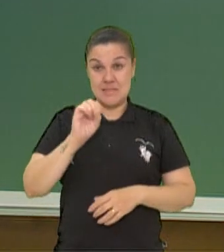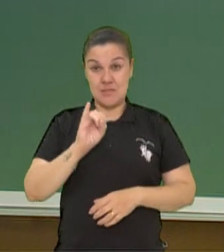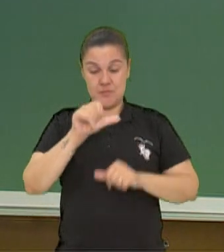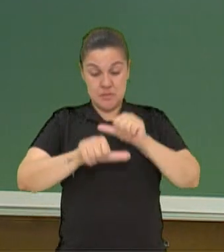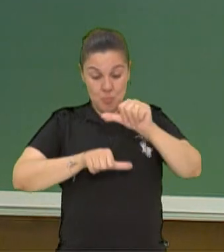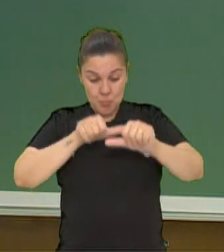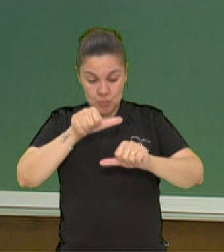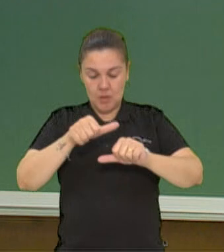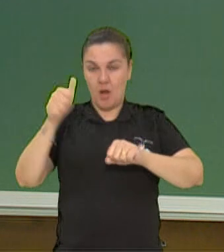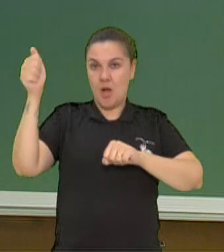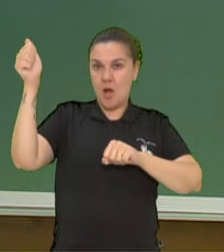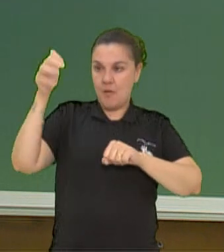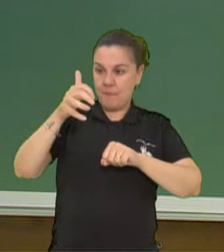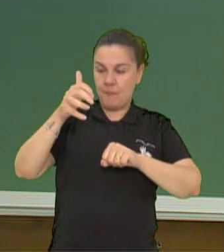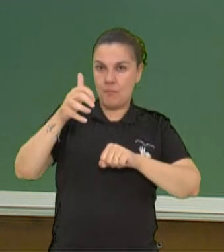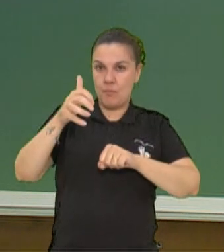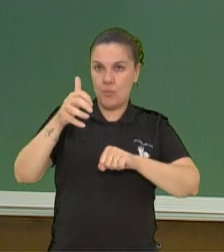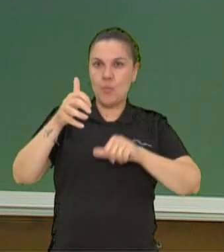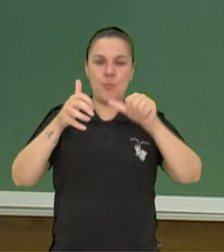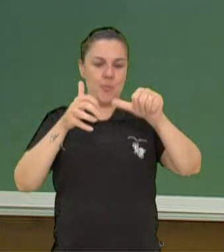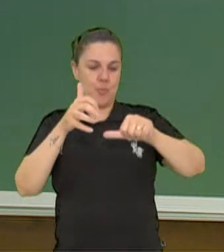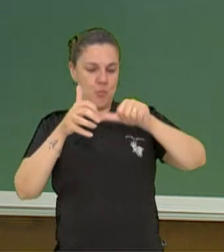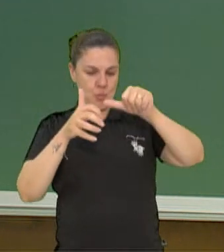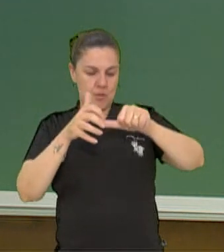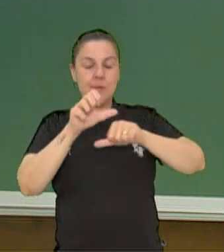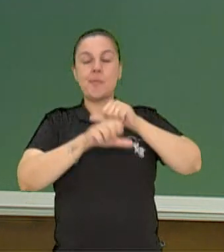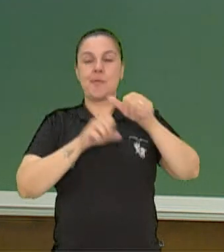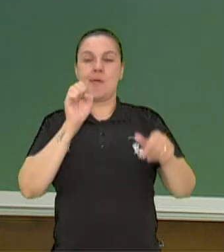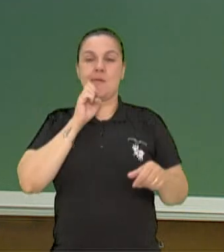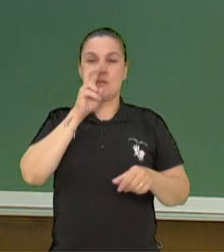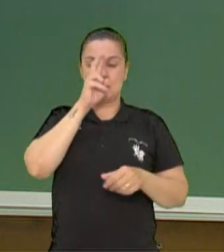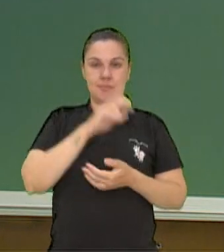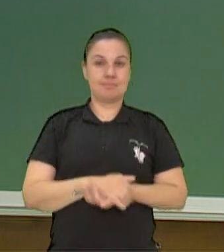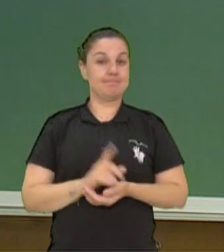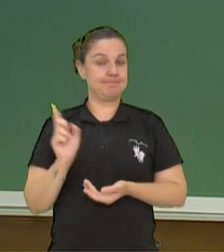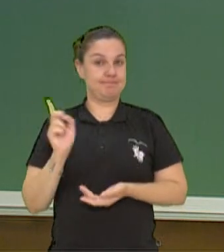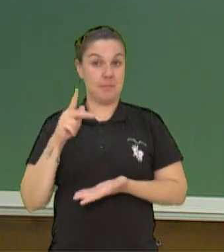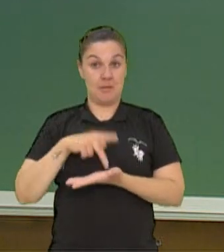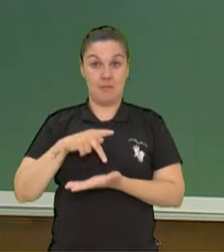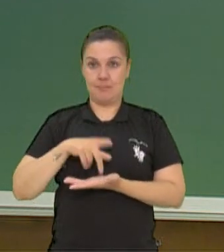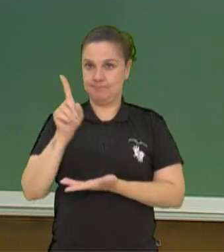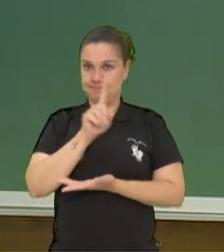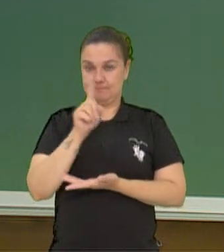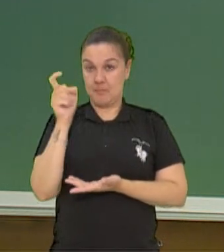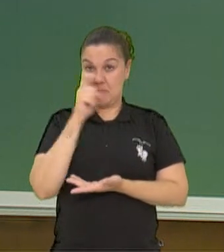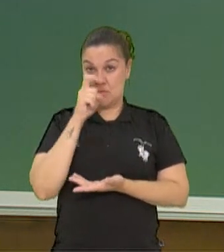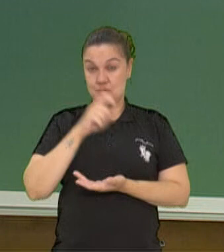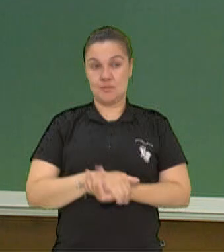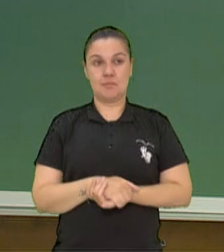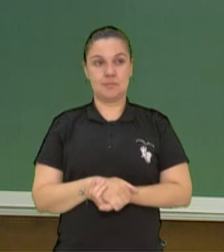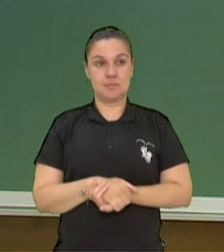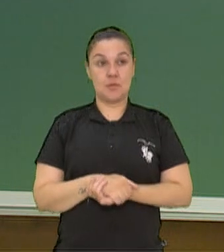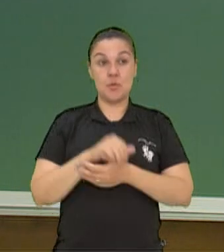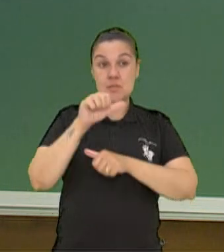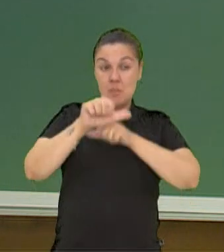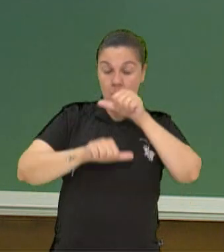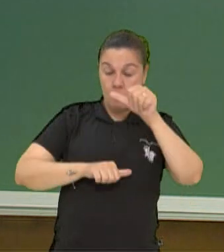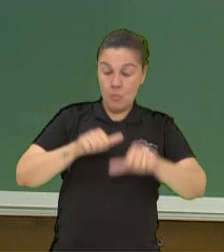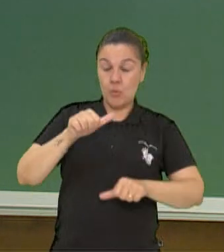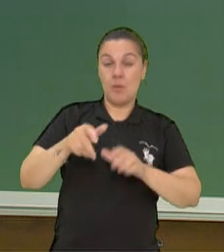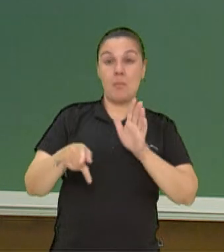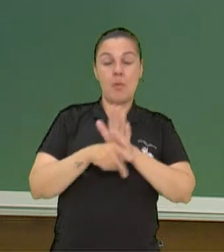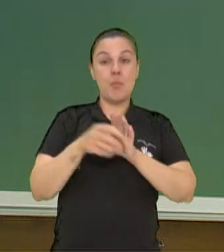a intensidade da luz, ia alterar a energia cinética. Isso não é verdade. Ao alterar a intensidade da luz,